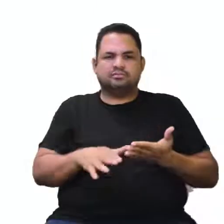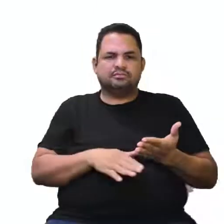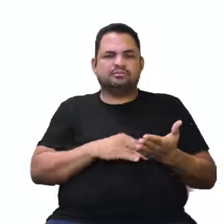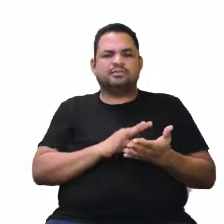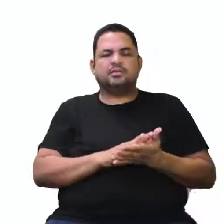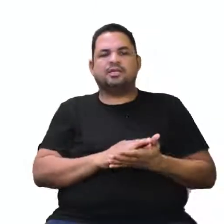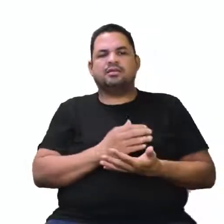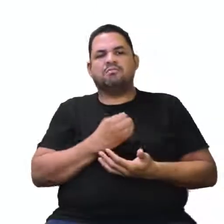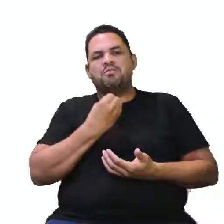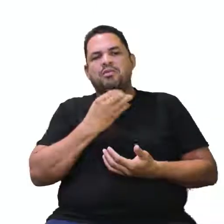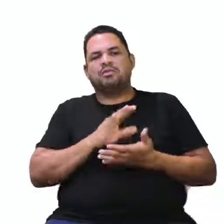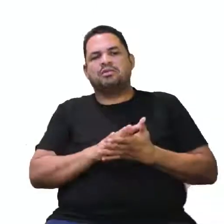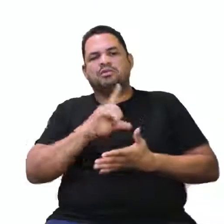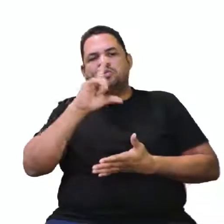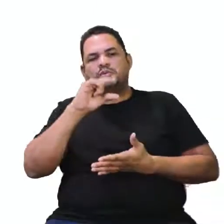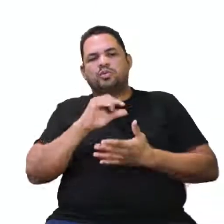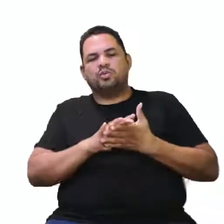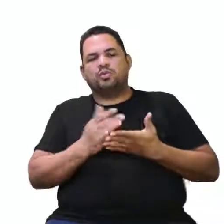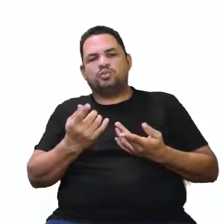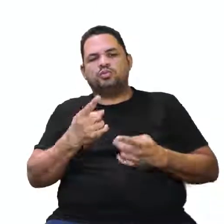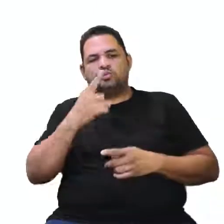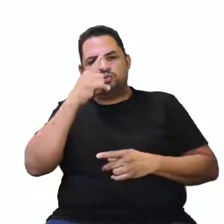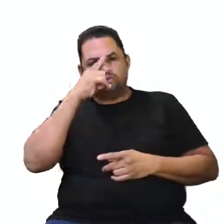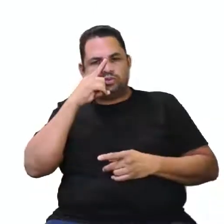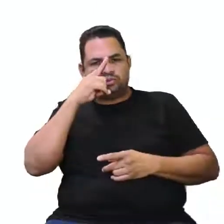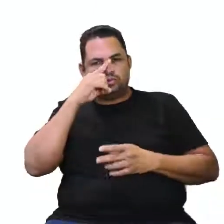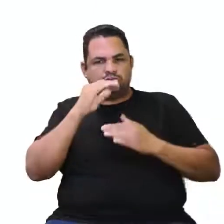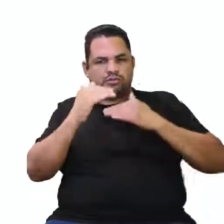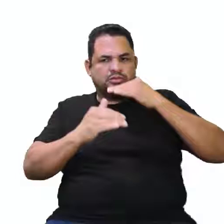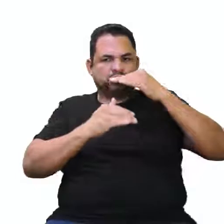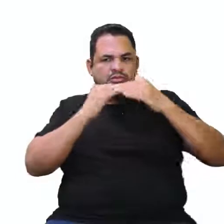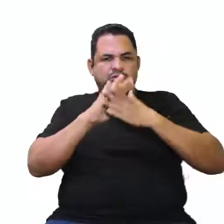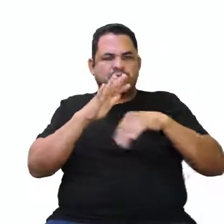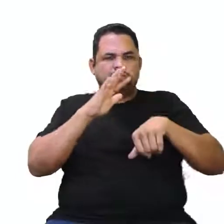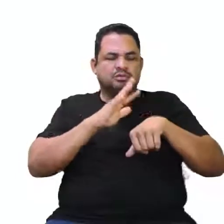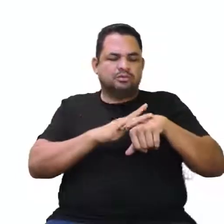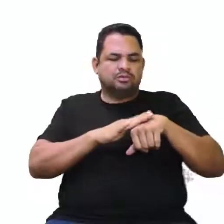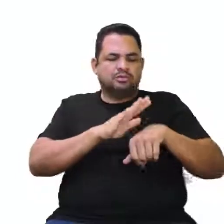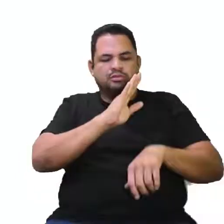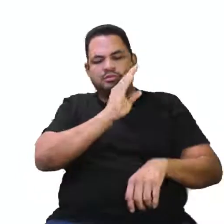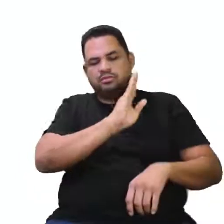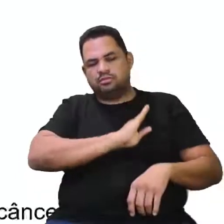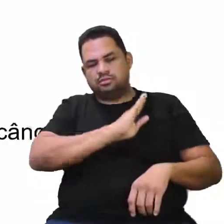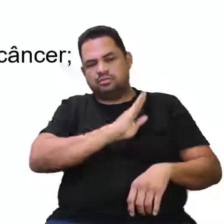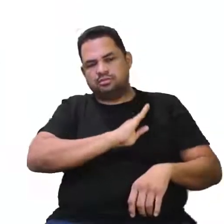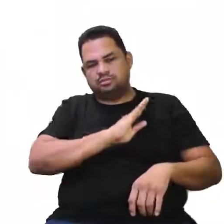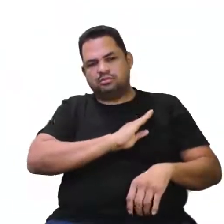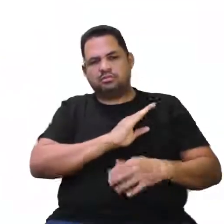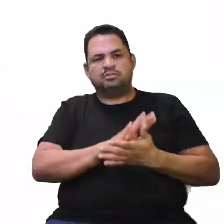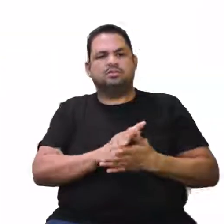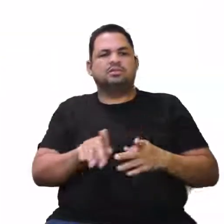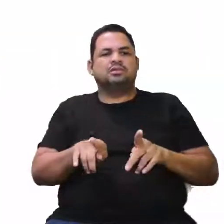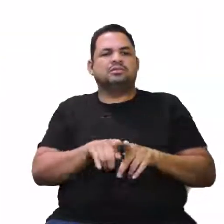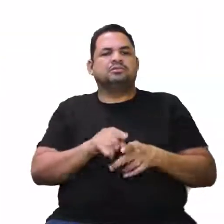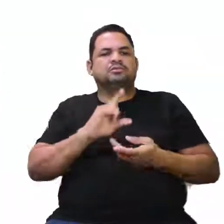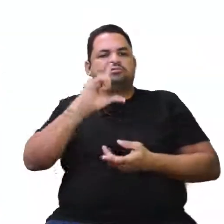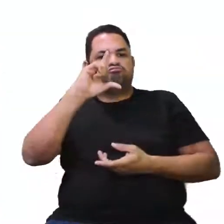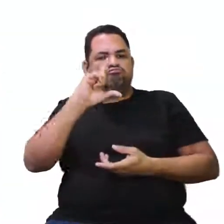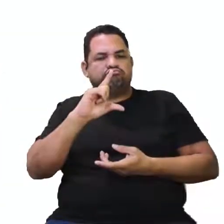benefícios. Ele vai aí reduzir os riscos de desenvolvimento de enfermidades cardiovasculares.